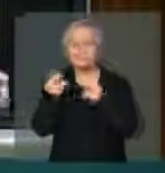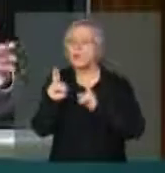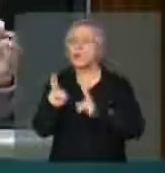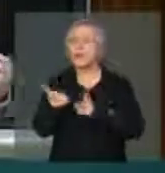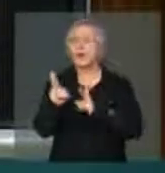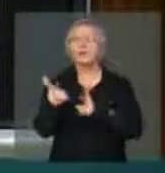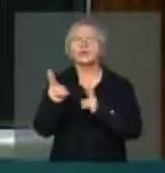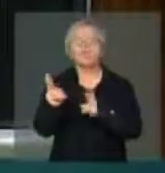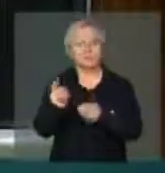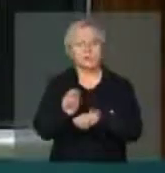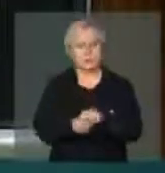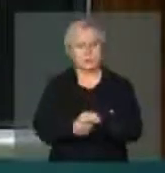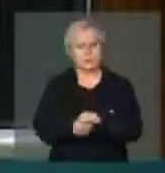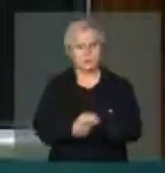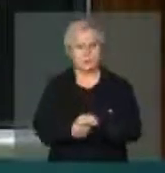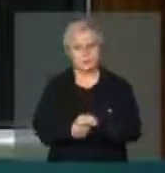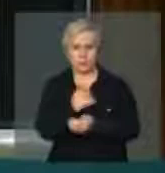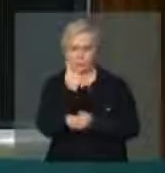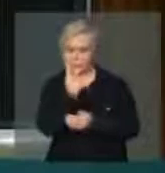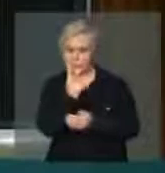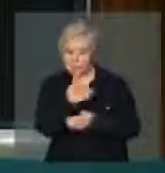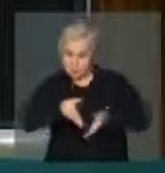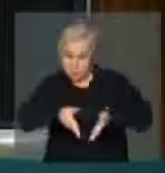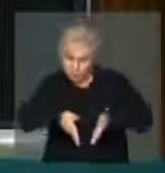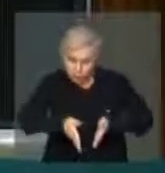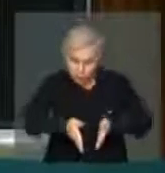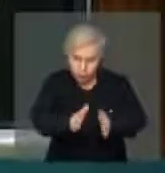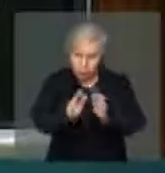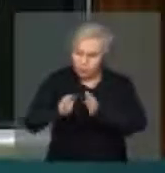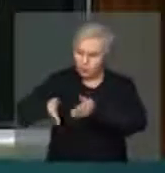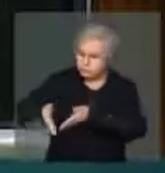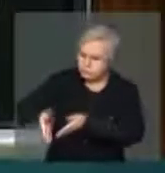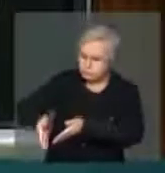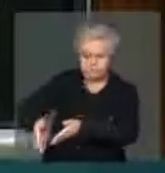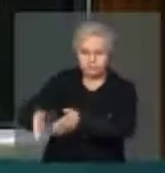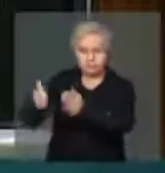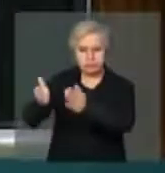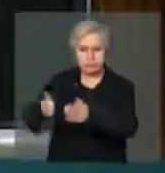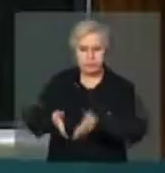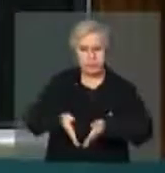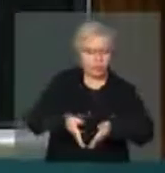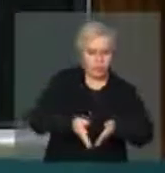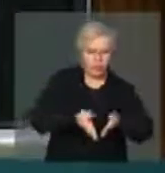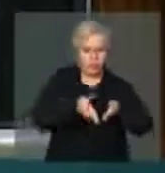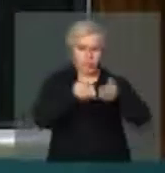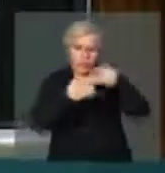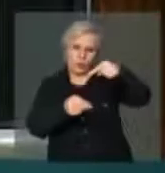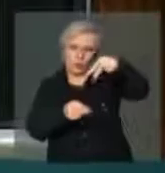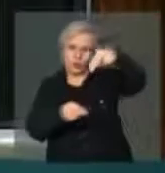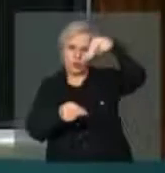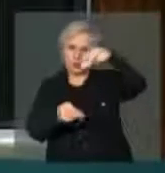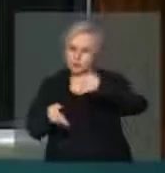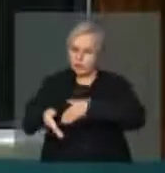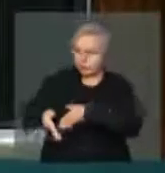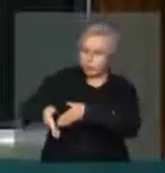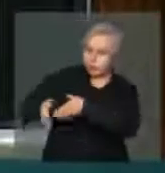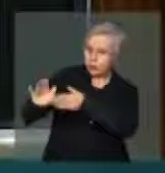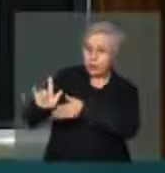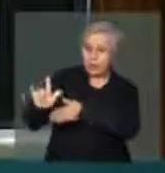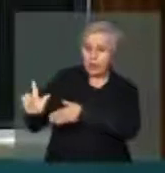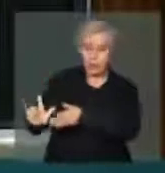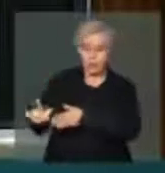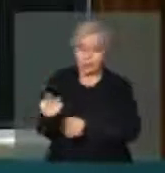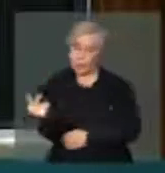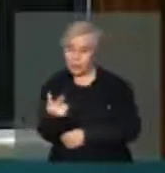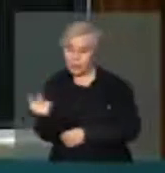esses dois canais, eixo norte e eixo leste? Ambos passam nas